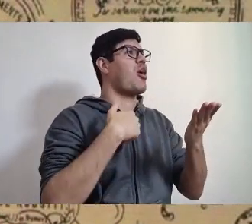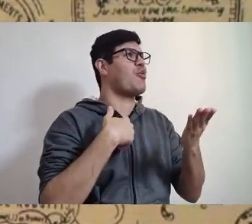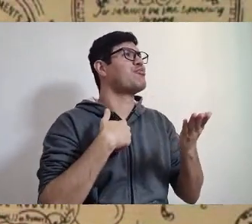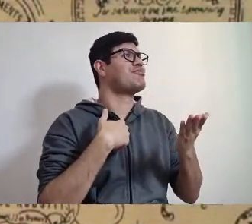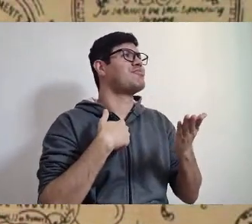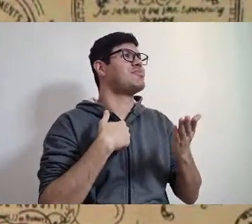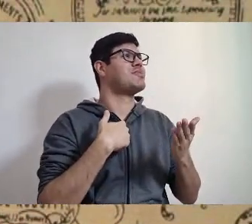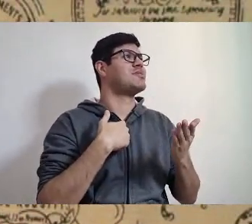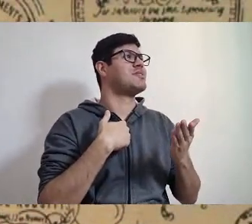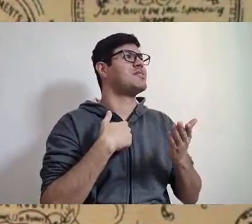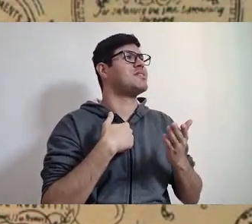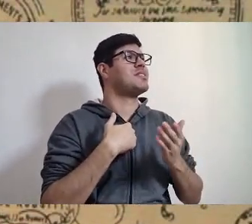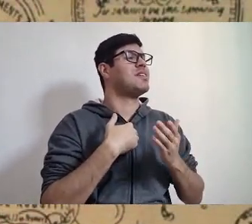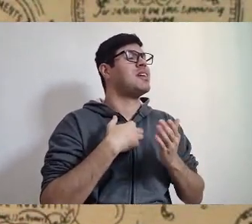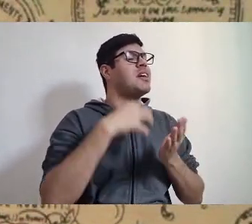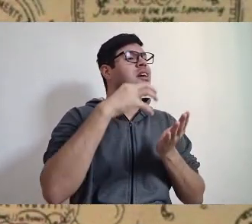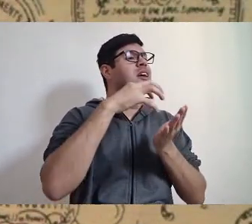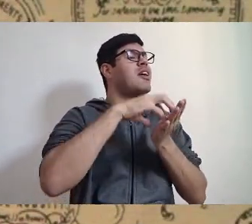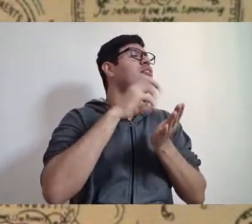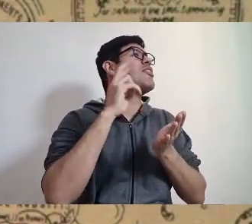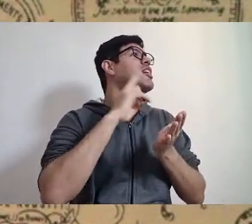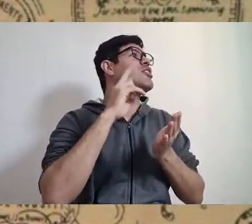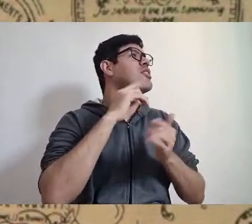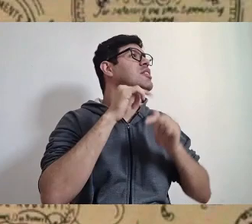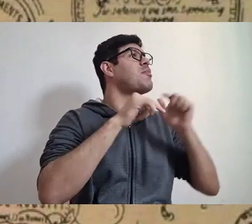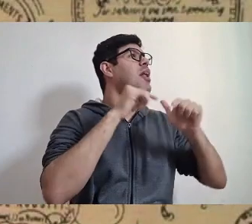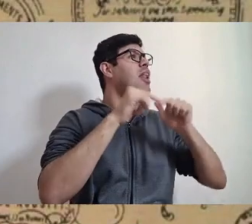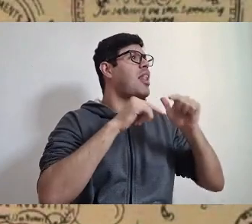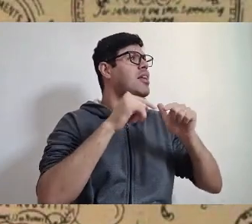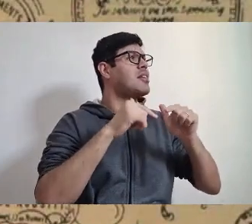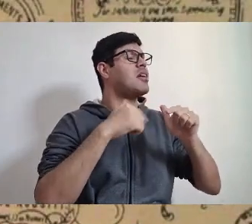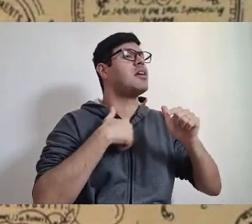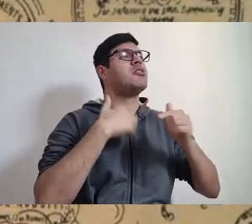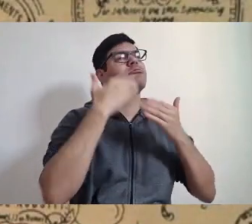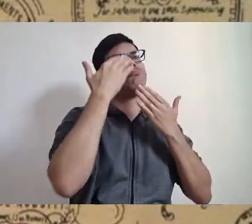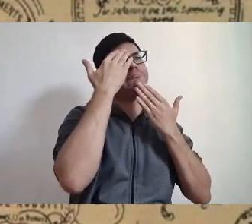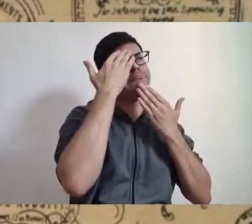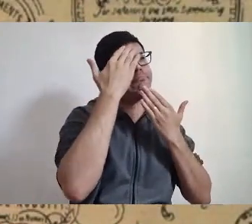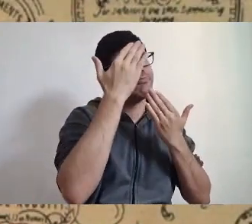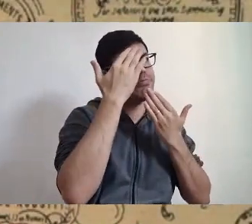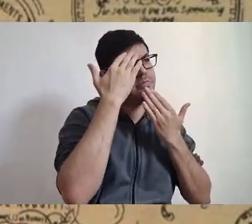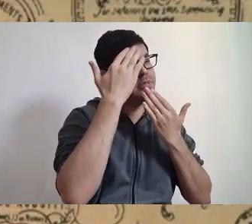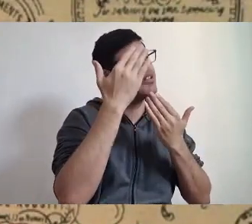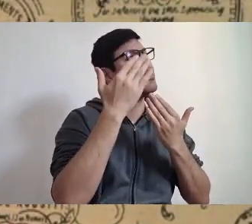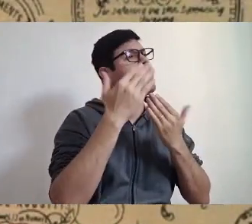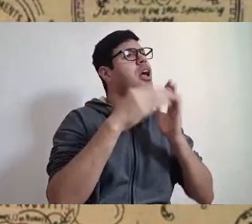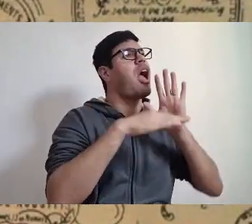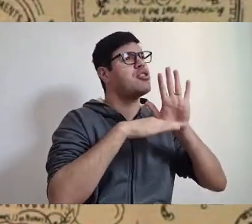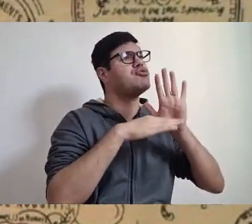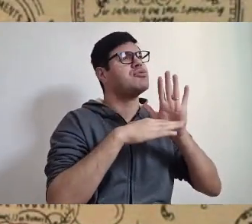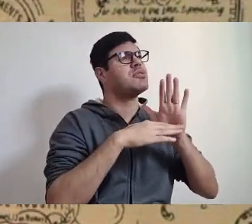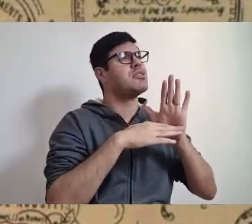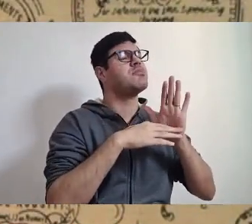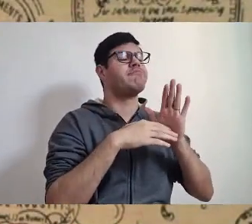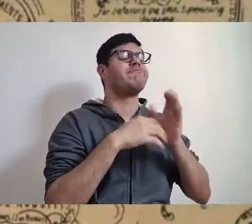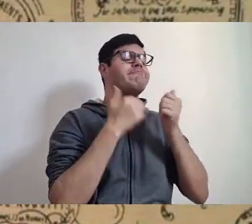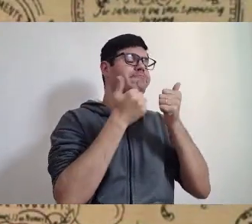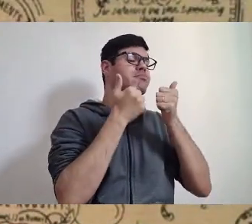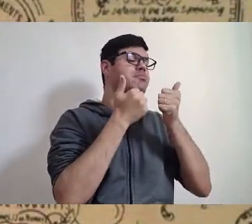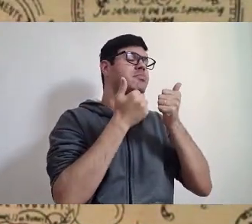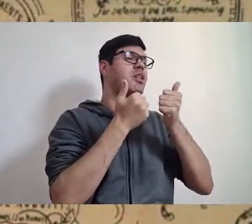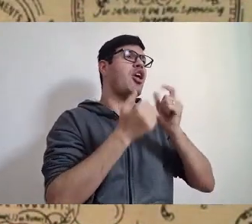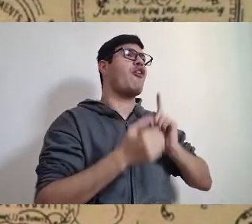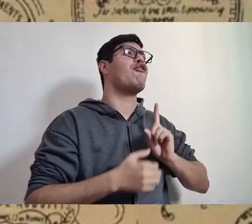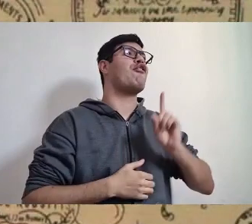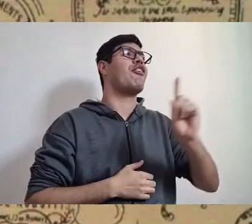falei, olha, ele falou, olha, precisa ajudar o grupo e tal. E eu sempre muito grata a ele, né? Falei, tudo bem, se é para ajudar, eu me coloco sim.